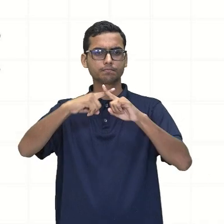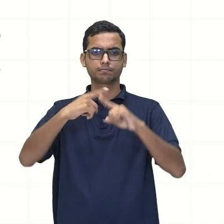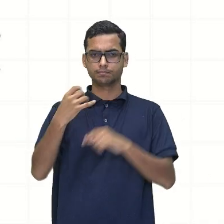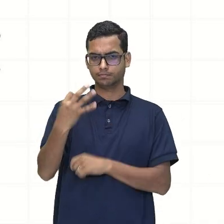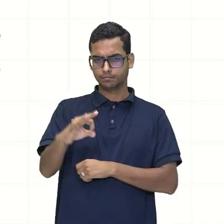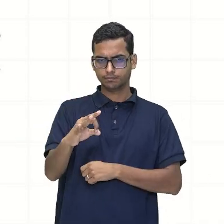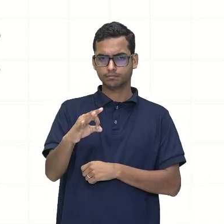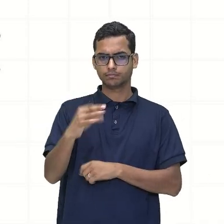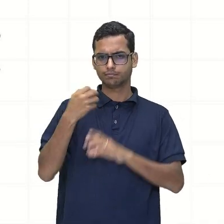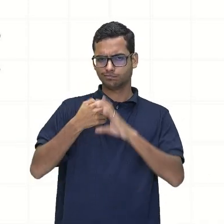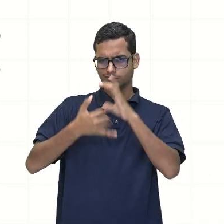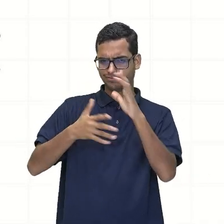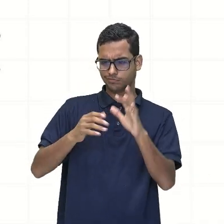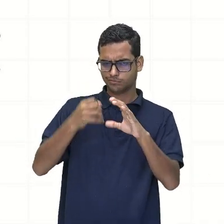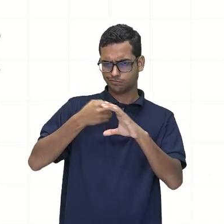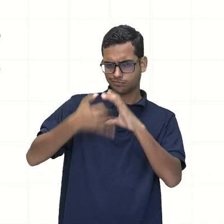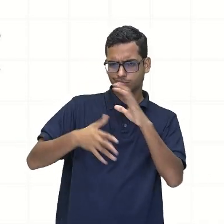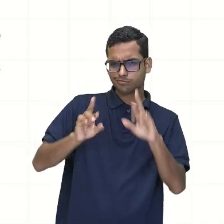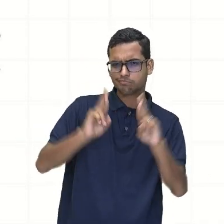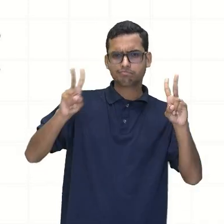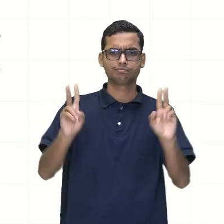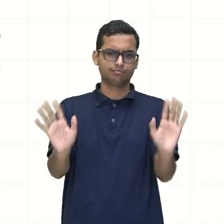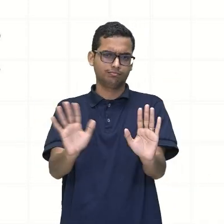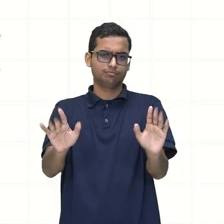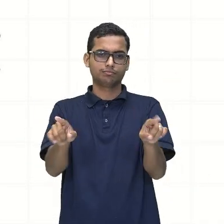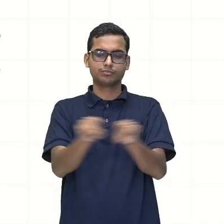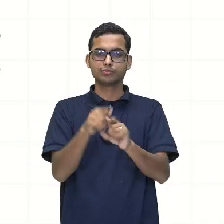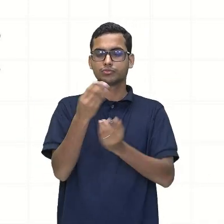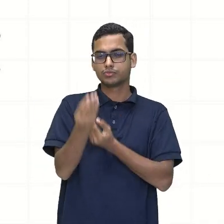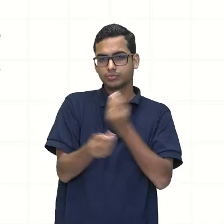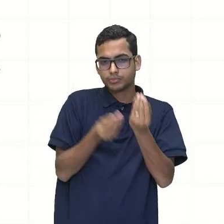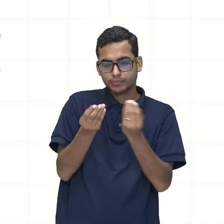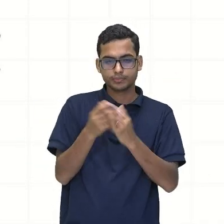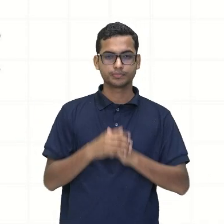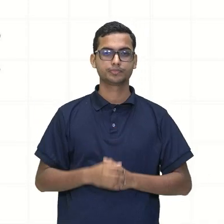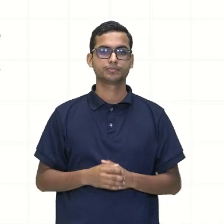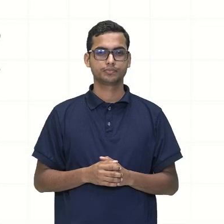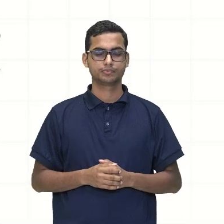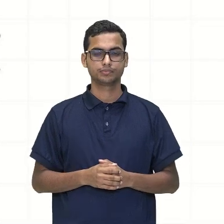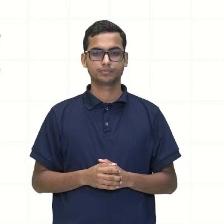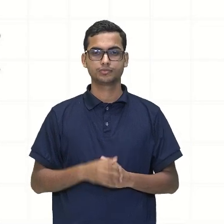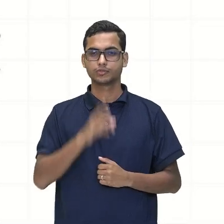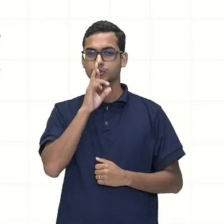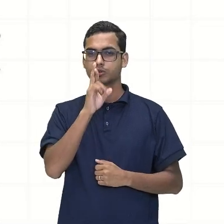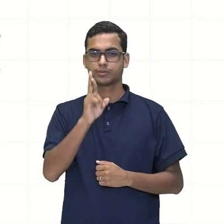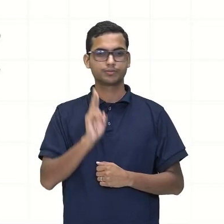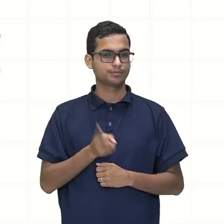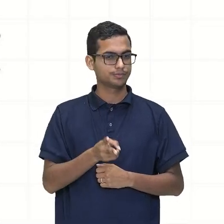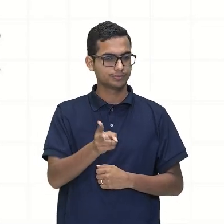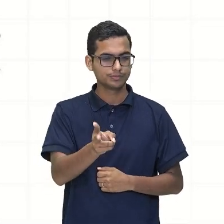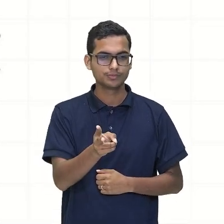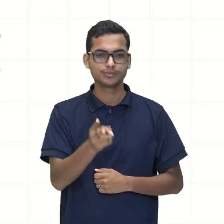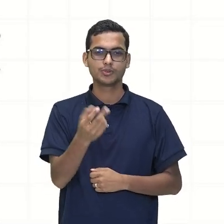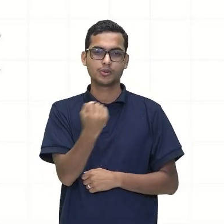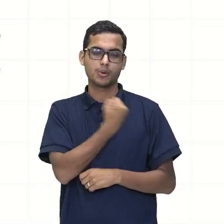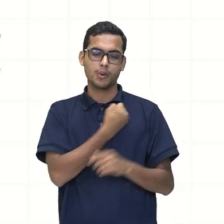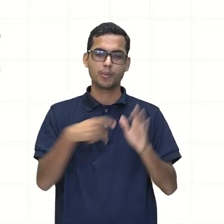multiplicar o menos 2.640 por 1. Deu o próprio